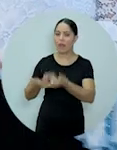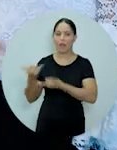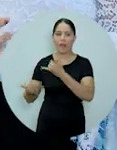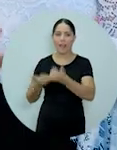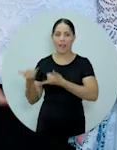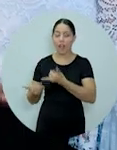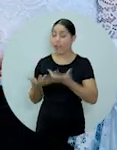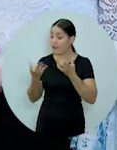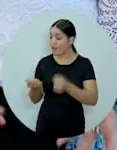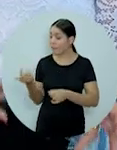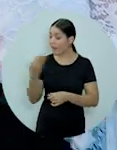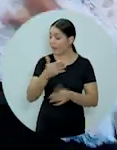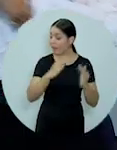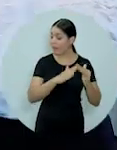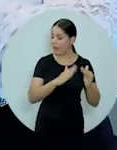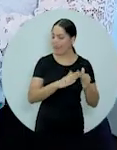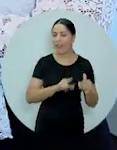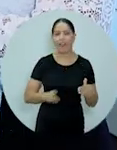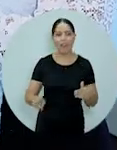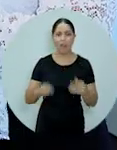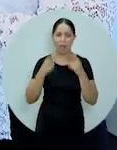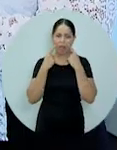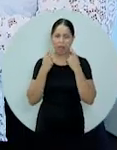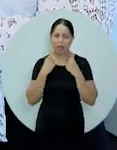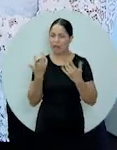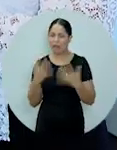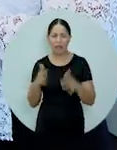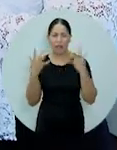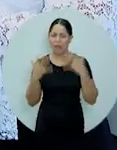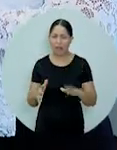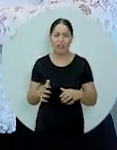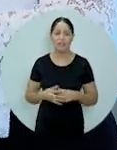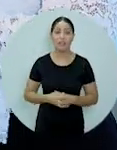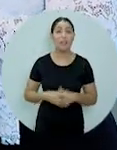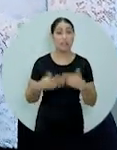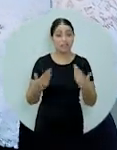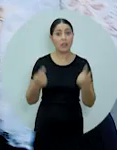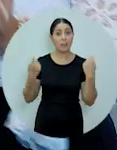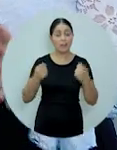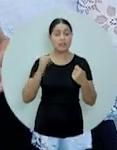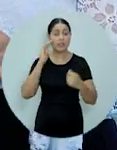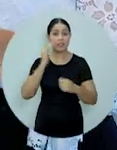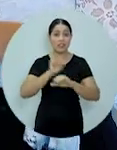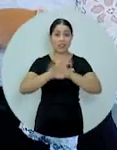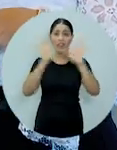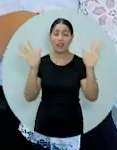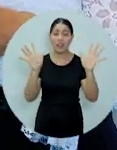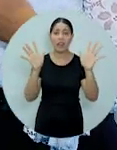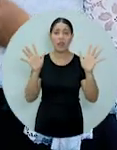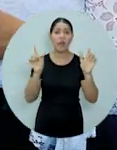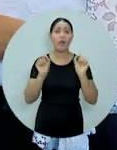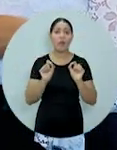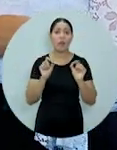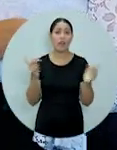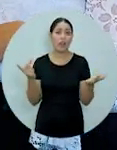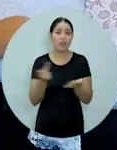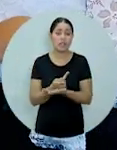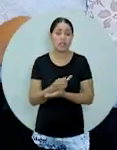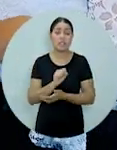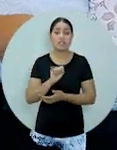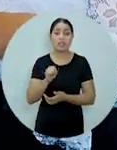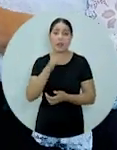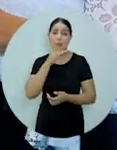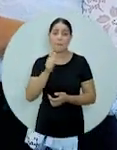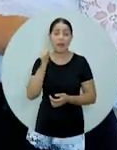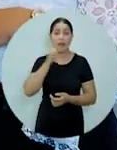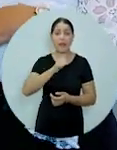brincando com os amiguinhos e os pais falassem, agora a gente tem que ir embora, a criança teria a mesma reação, eu não quero ir, quero ficar. Então, é preciso que haja uma